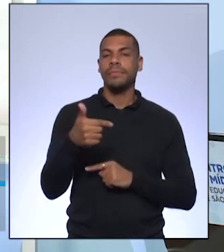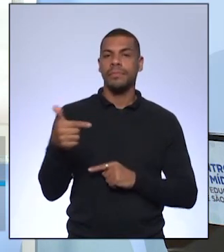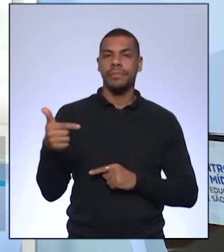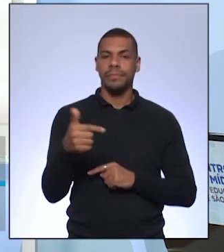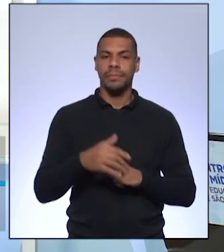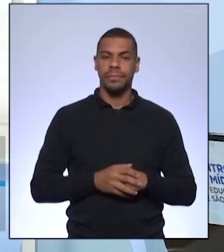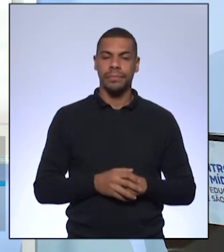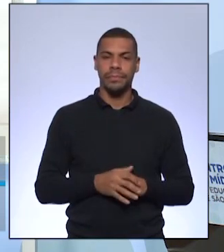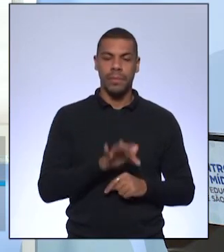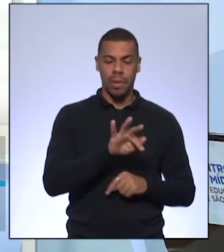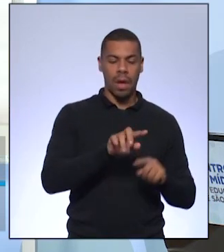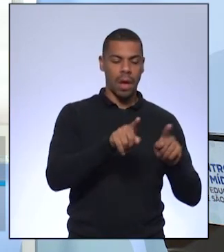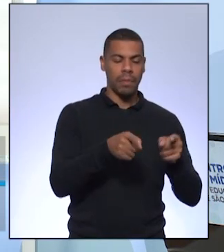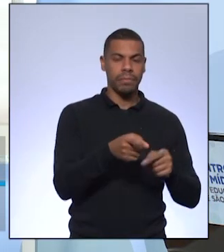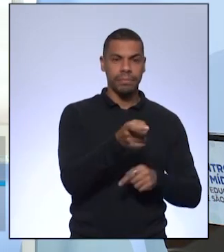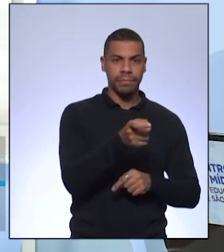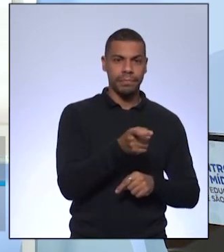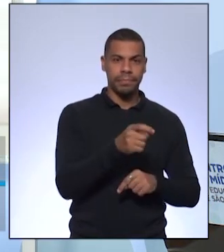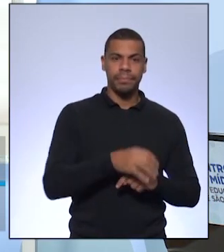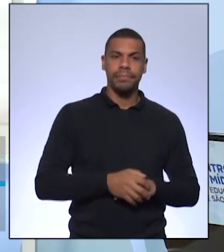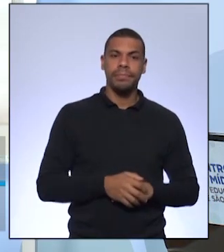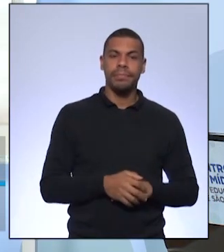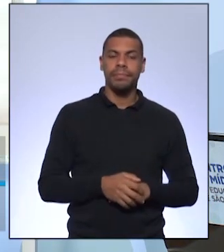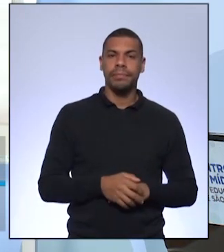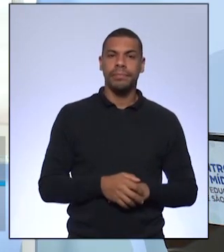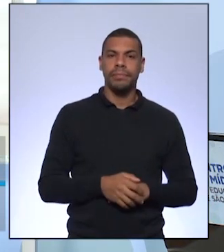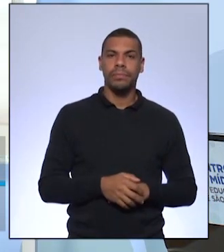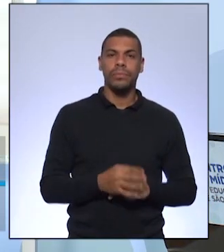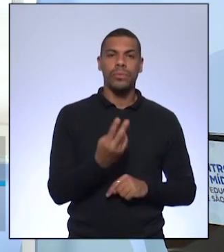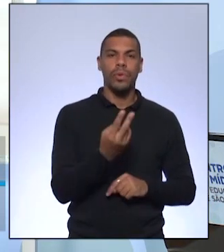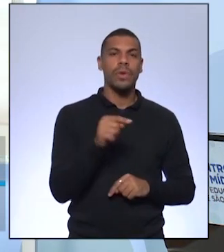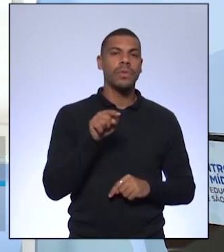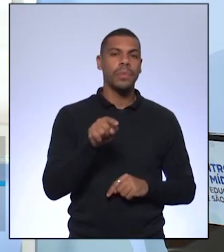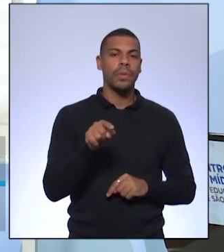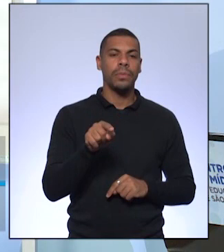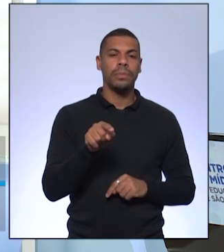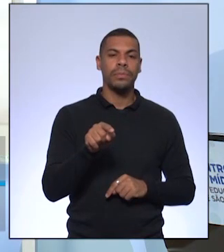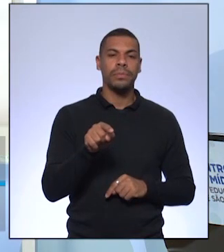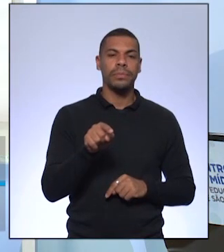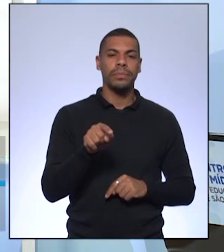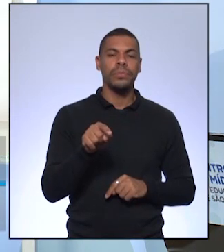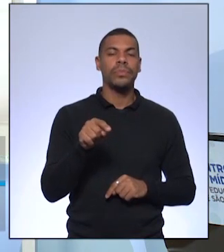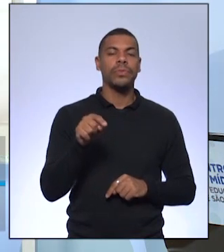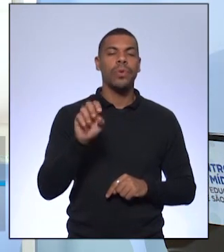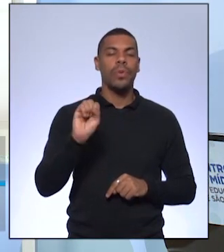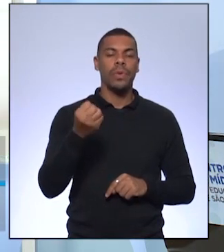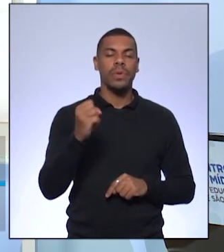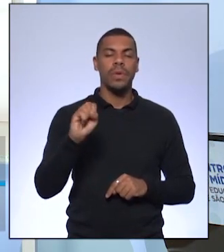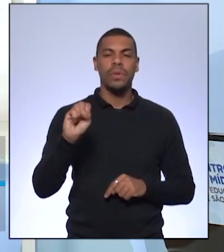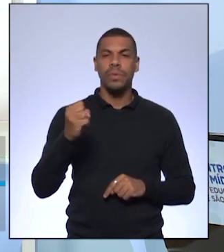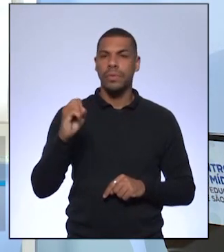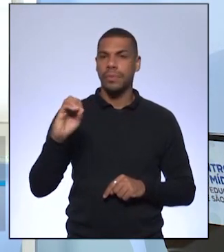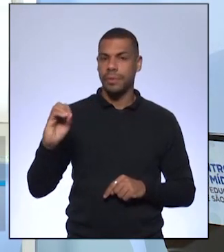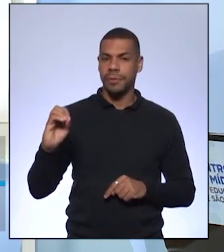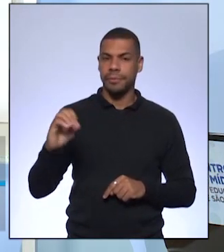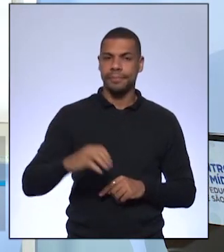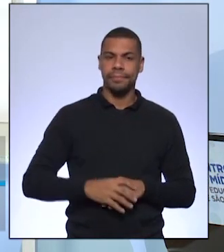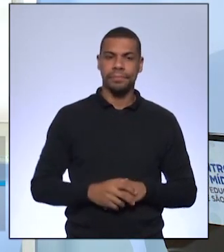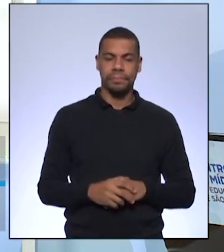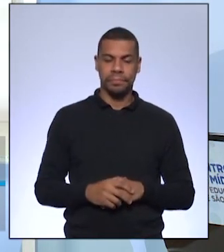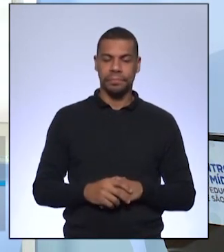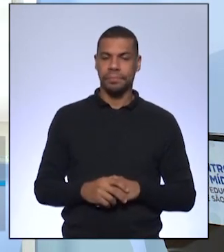conclusão que o f de 12 realmente seria quanto? 2.000, deixa eu ver, 2.880, é isso?